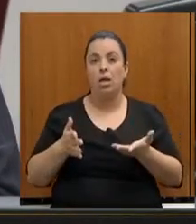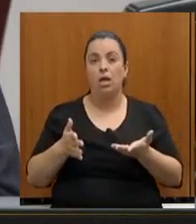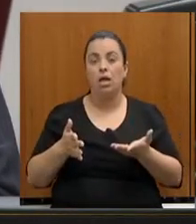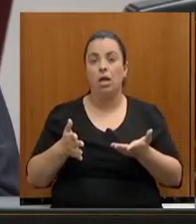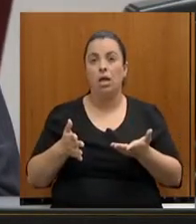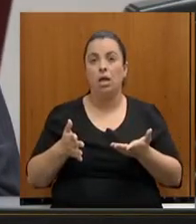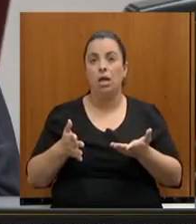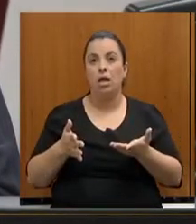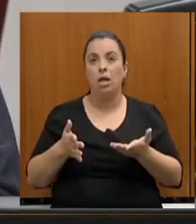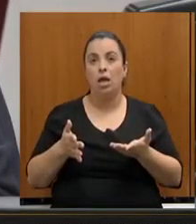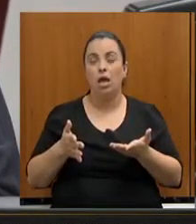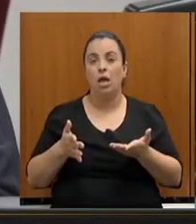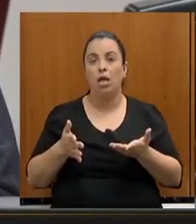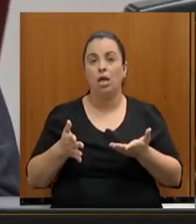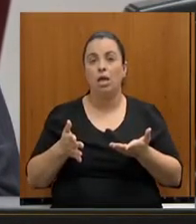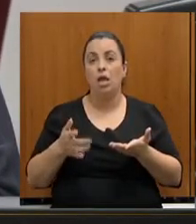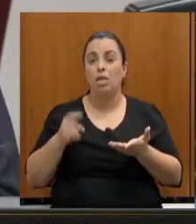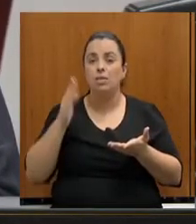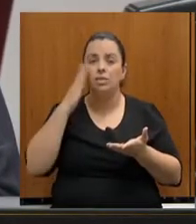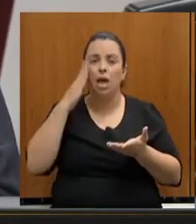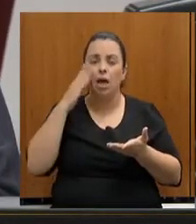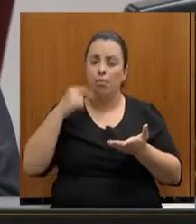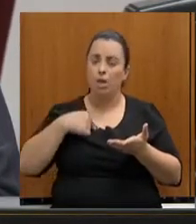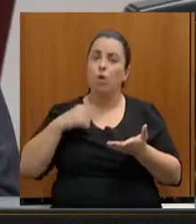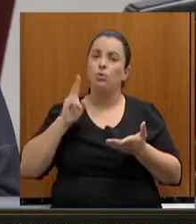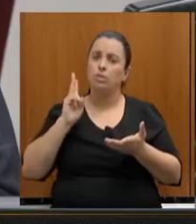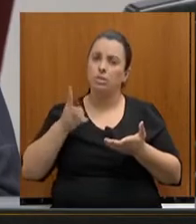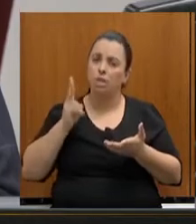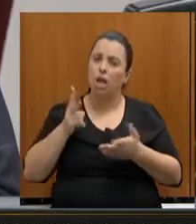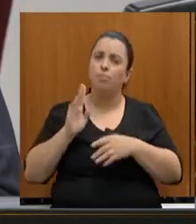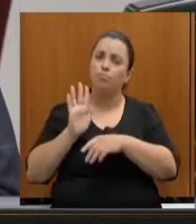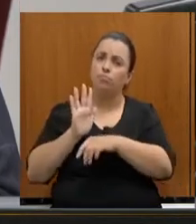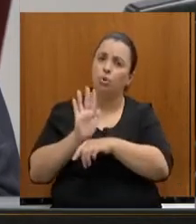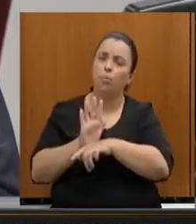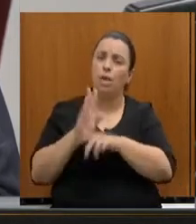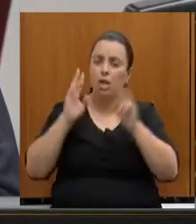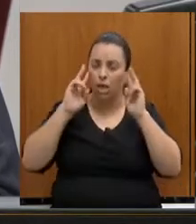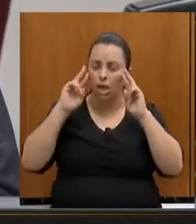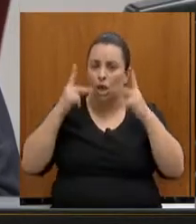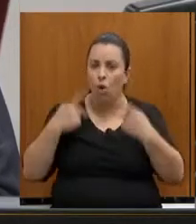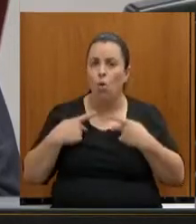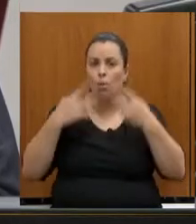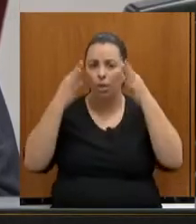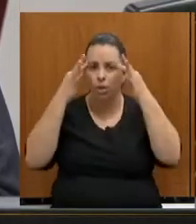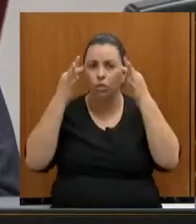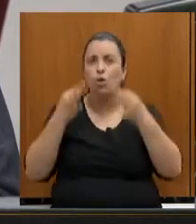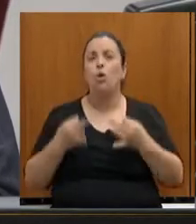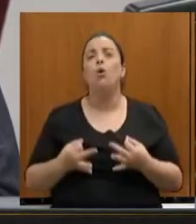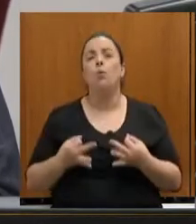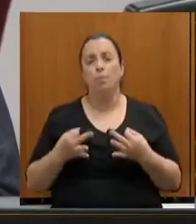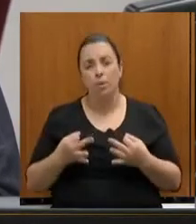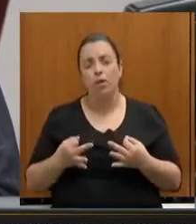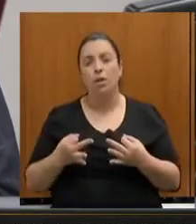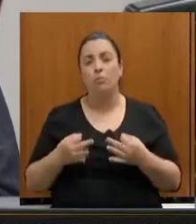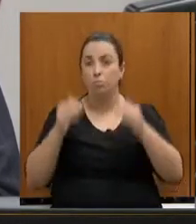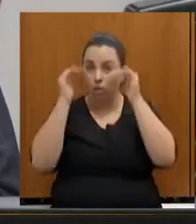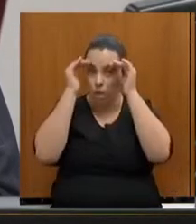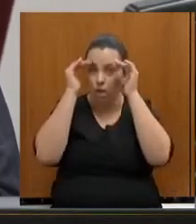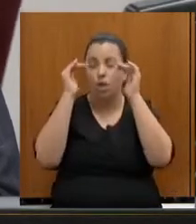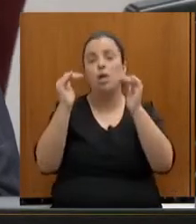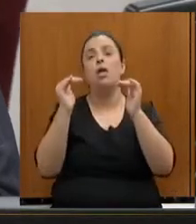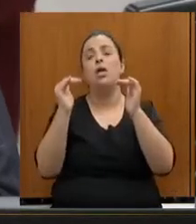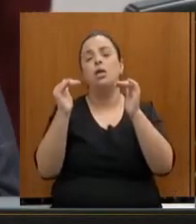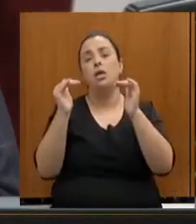de falta de cooperação de reconhecimento de compreensão e de respeito